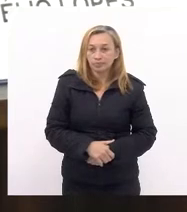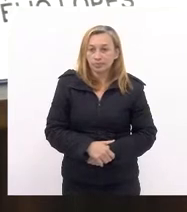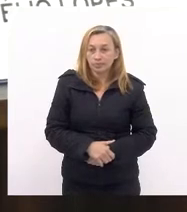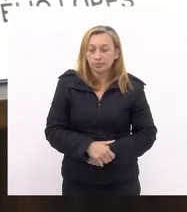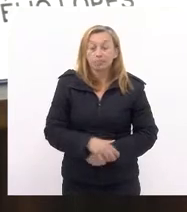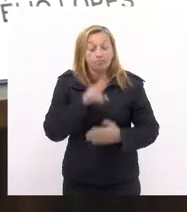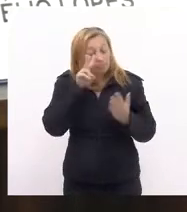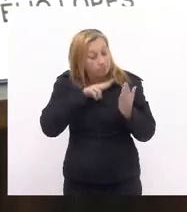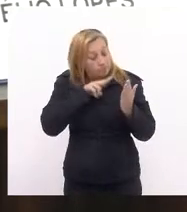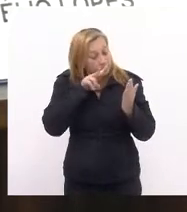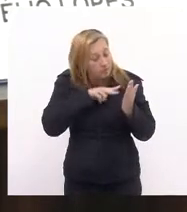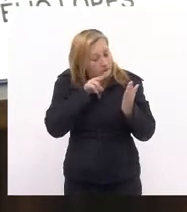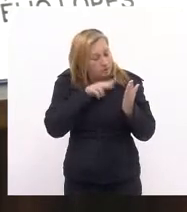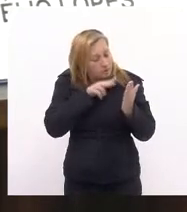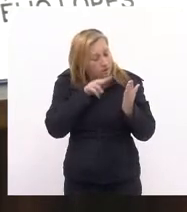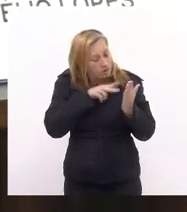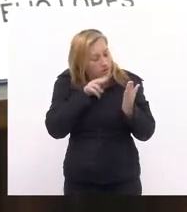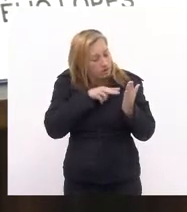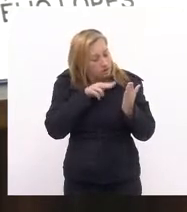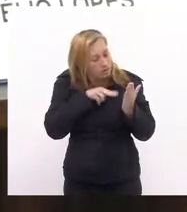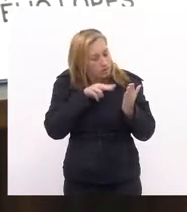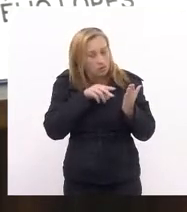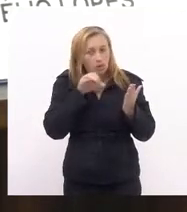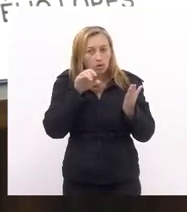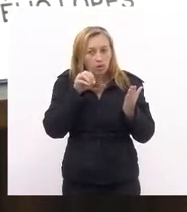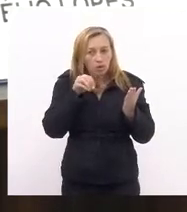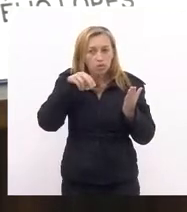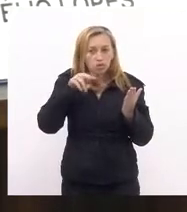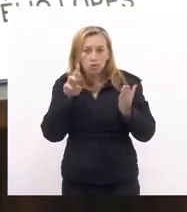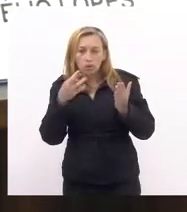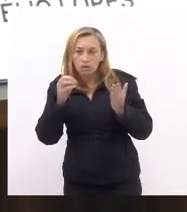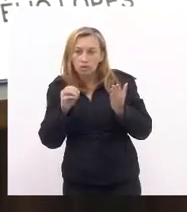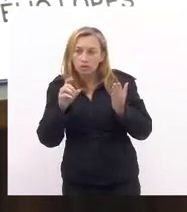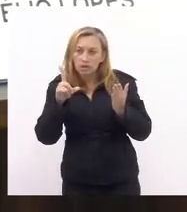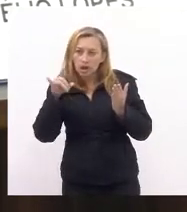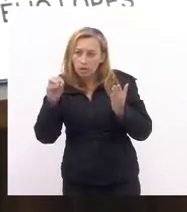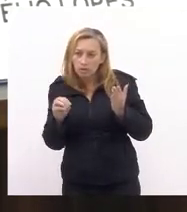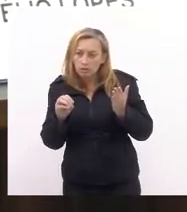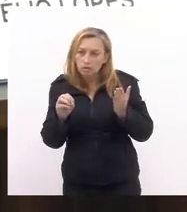Estava lendo sobre honoris causas, vários